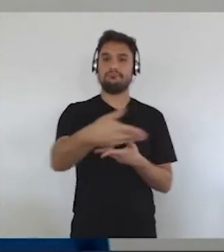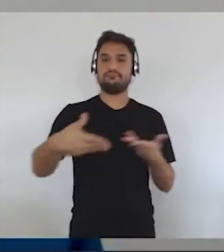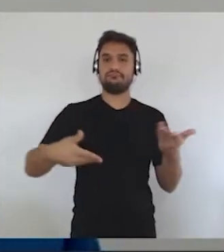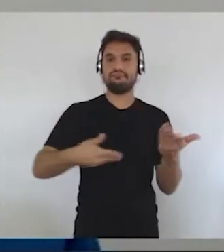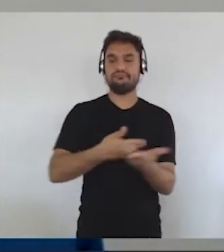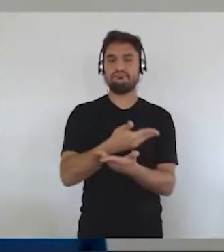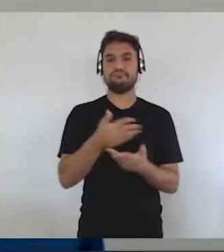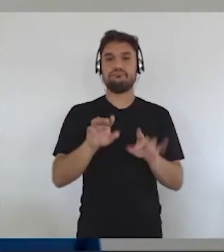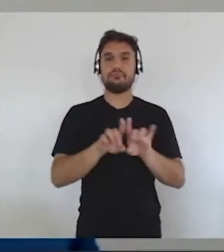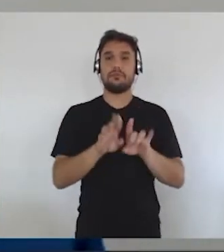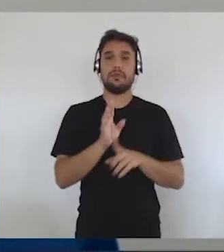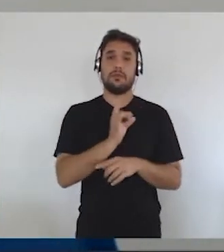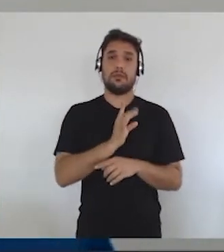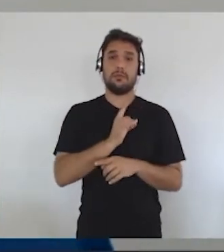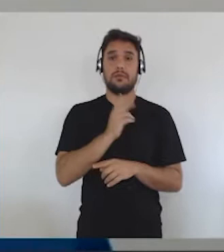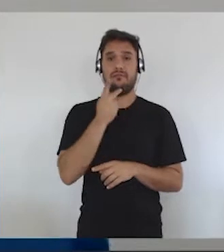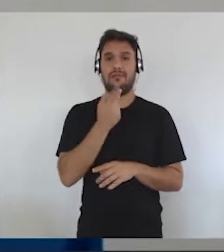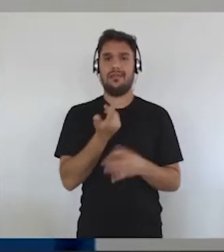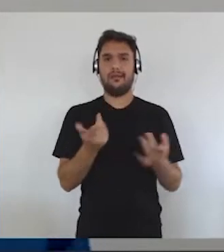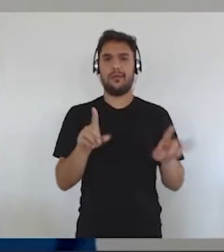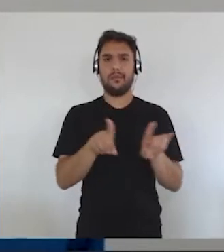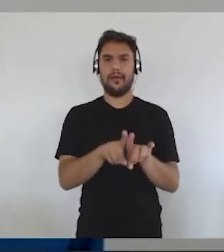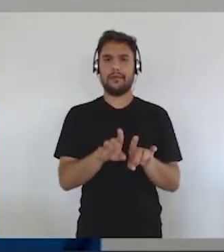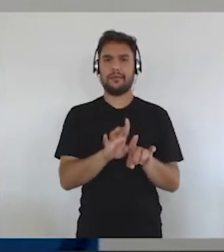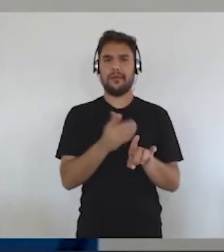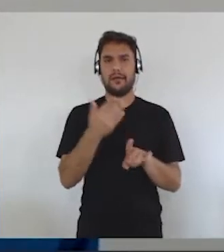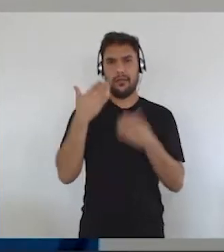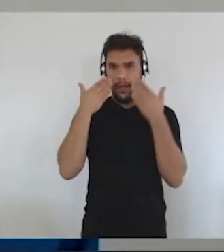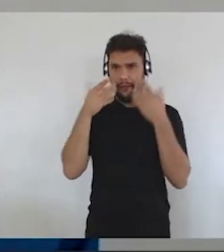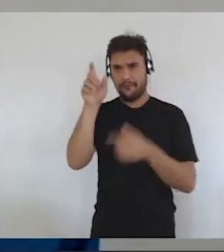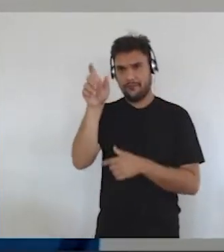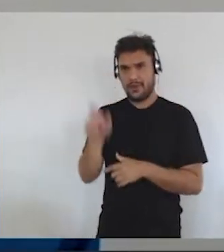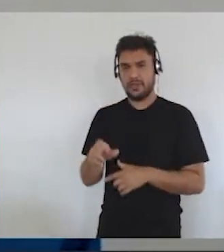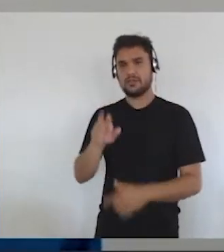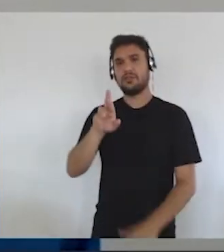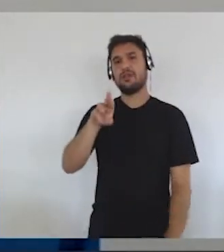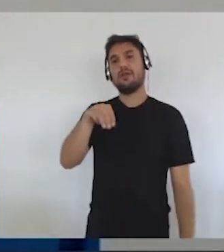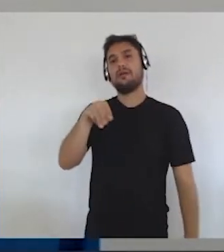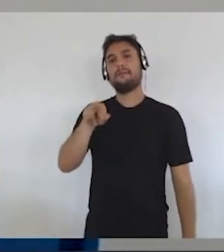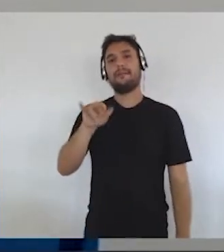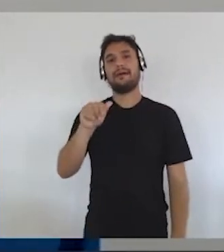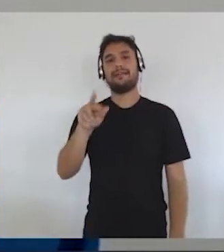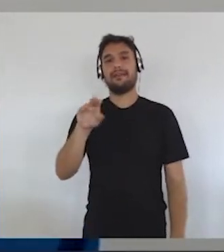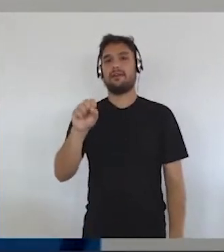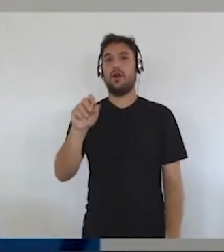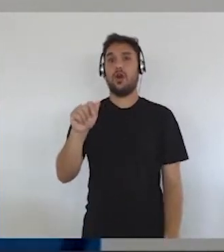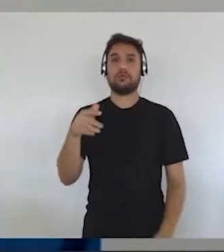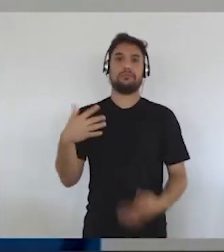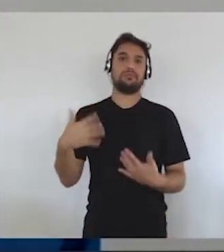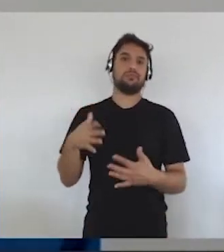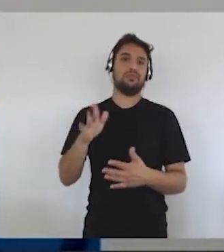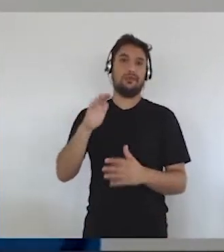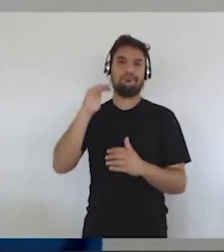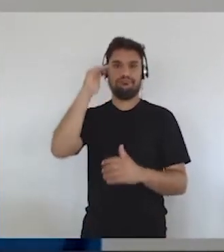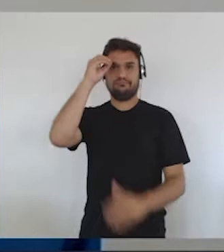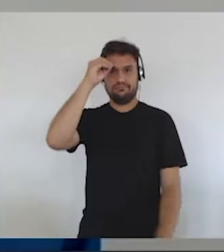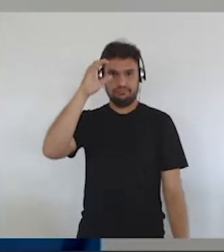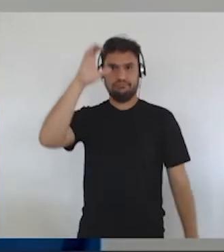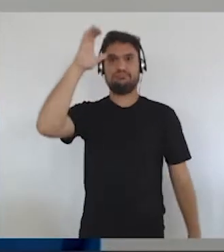um pouco temerário eu querer falar de cooperação jurídica na frente da professora Maria Rosa Lola, mas esse aspecto de